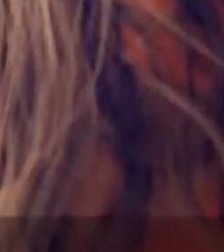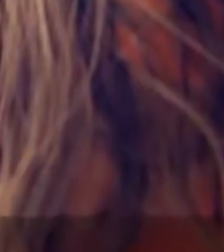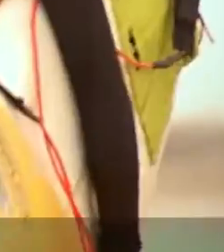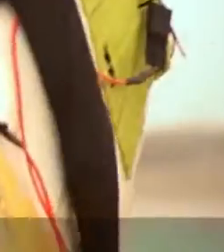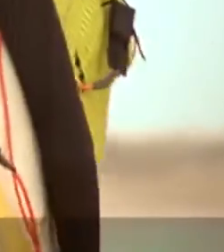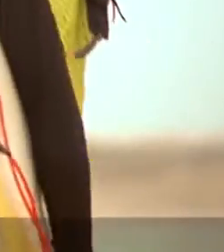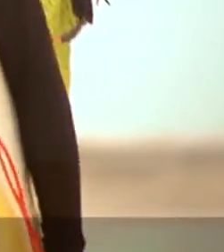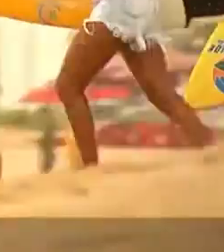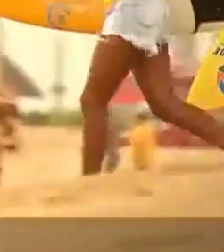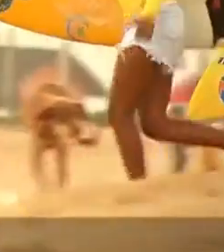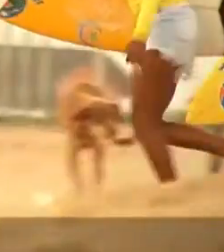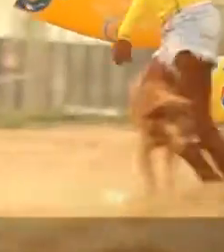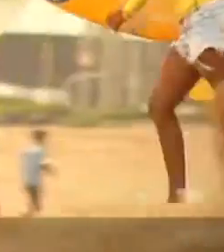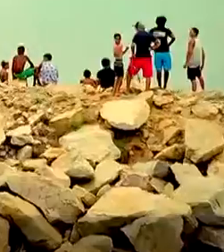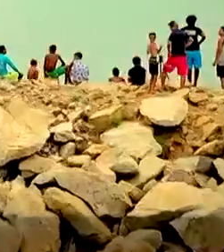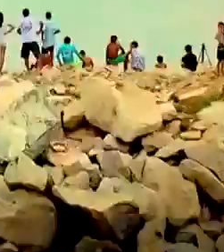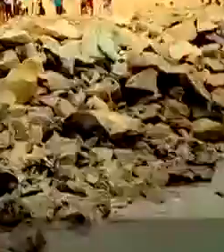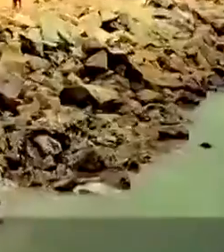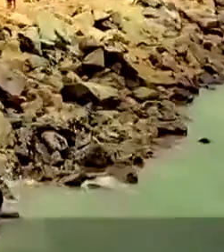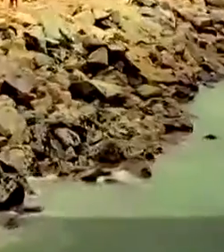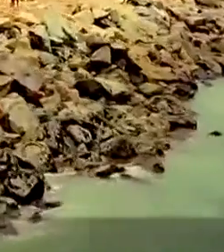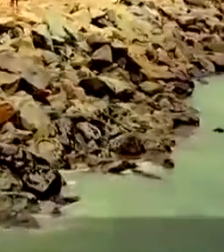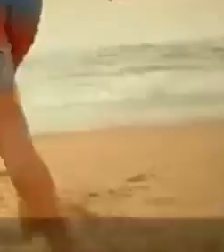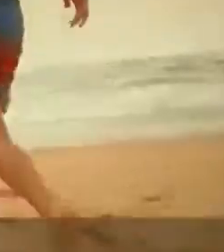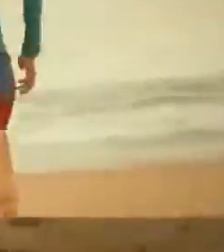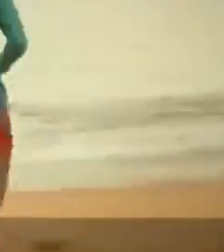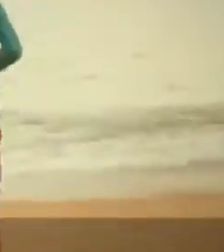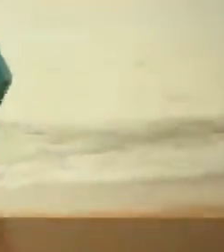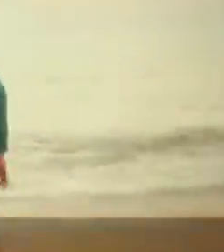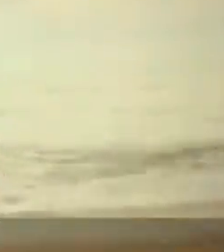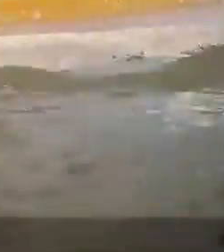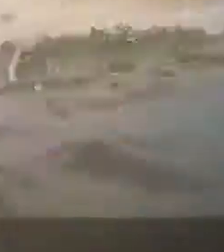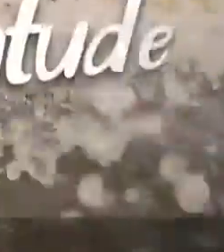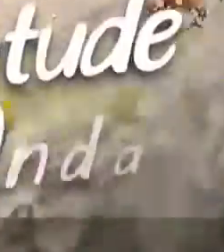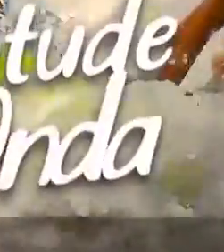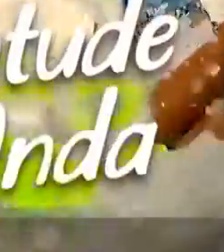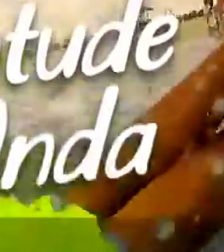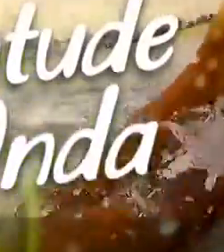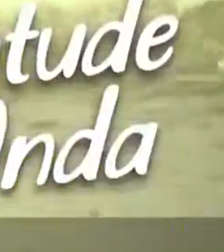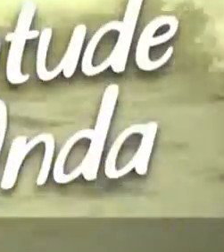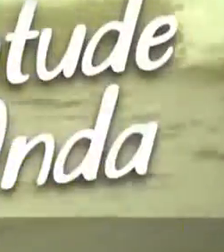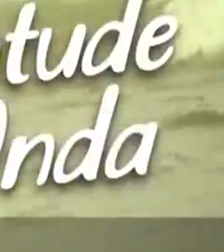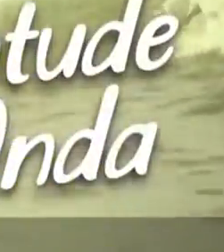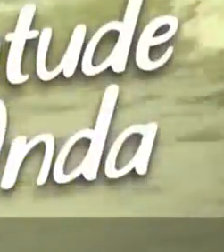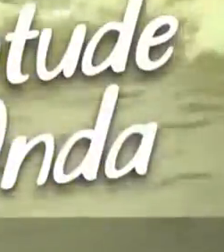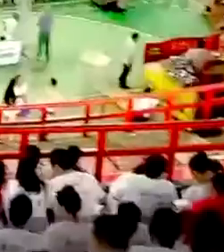para um futuro com mais segurança em Fortaleza. Juventude na Onda,